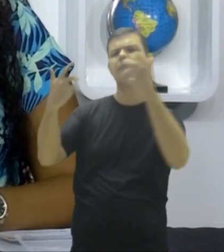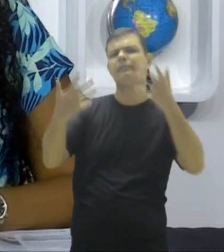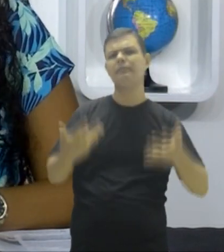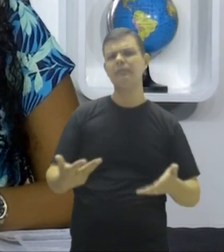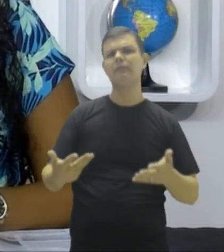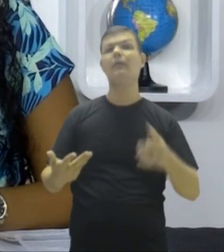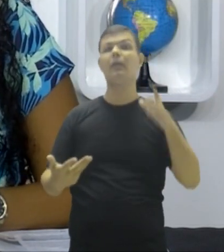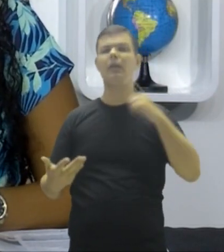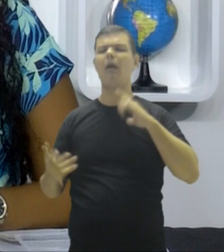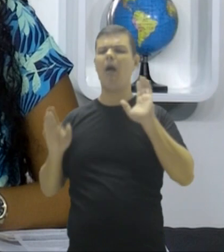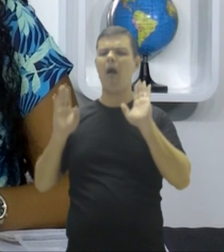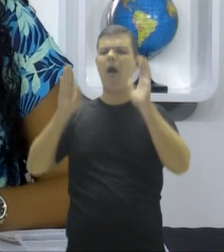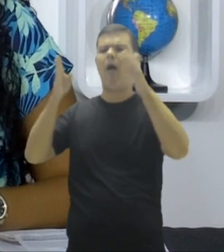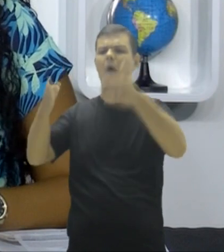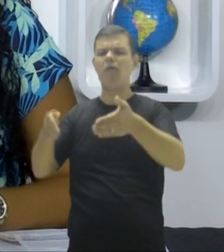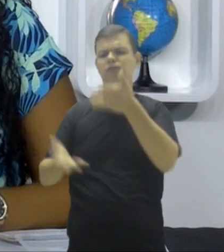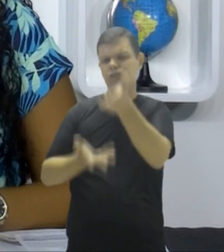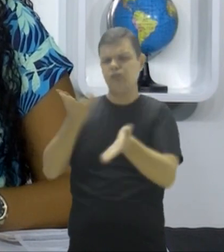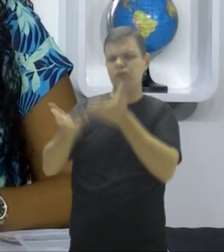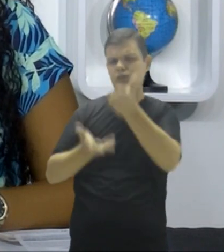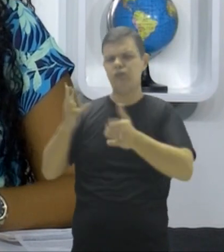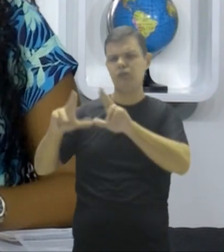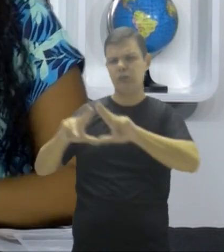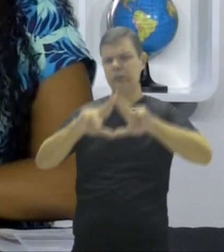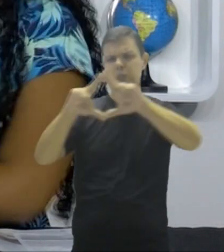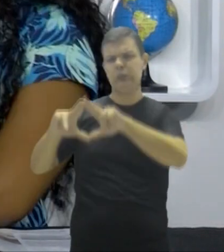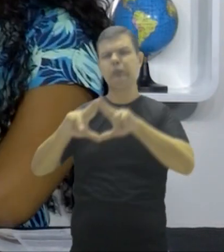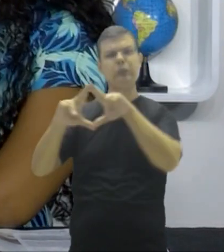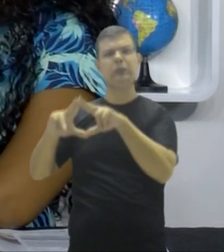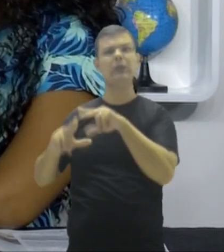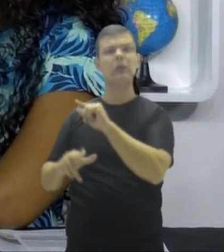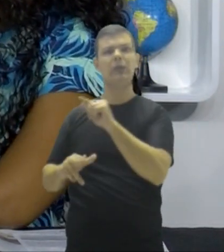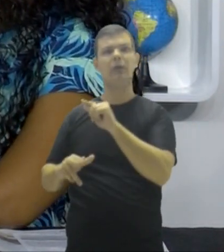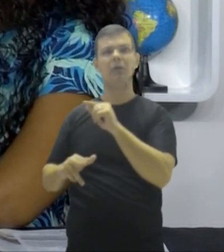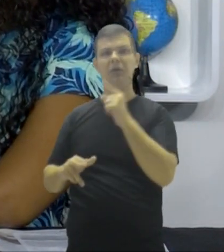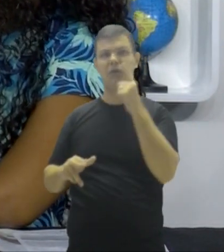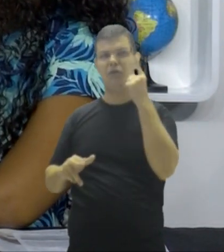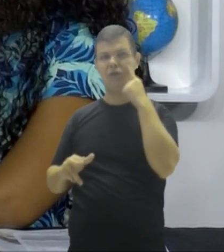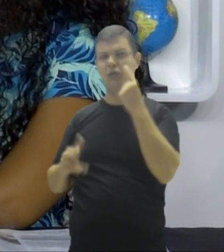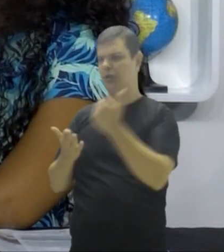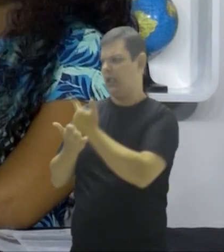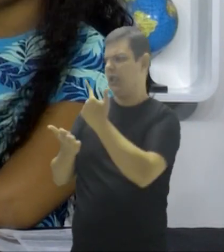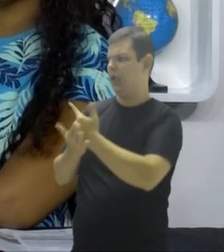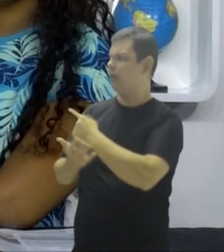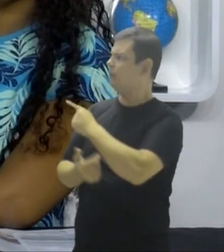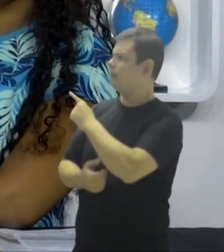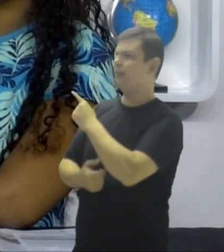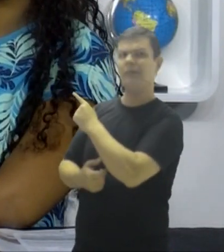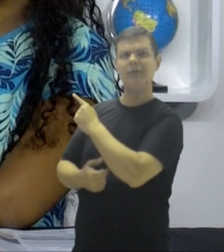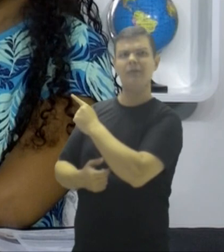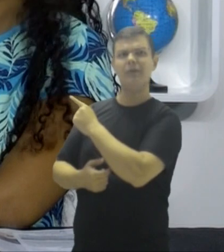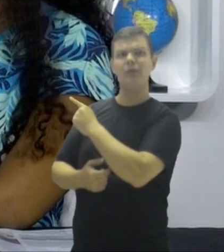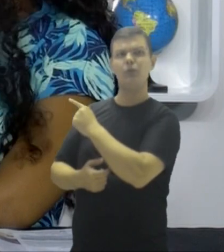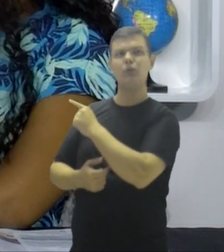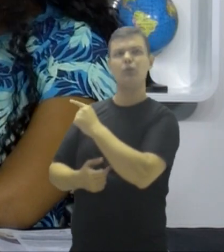sobre um dos Objetivos do Desenvolvimento Sustentável. Observe aquele livro ali, ó, ali atrás, do Todos Juntos.